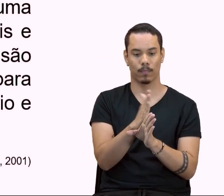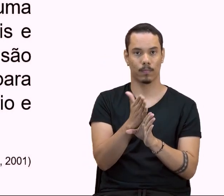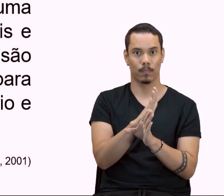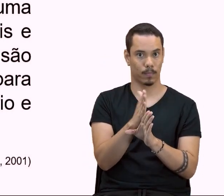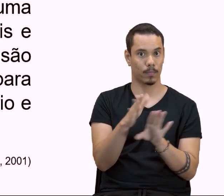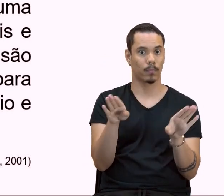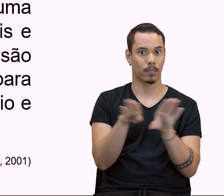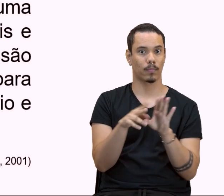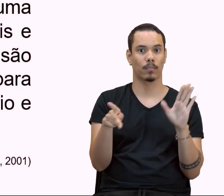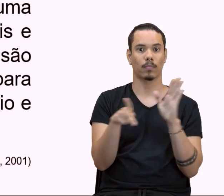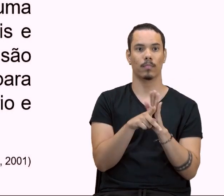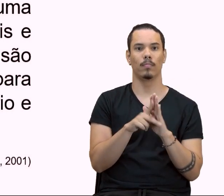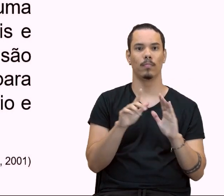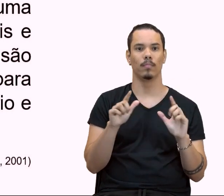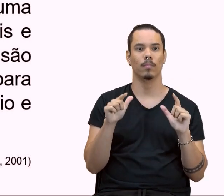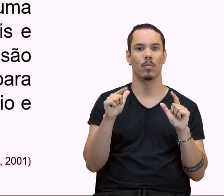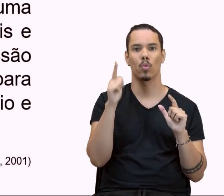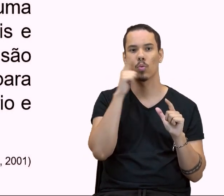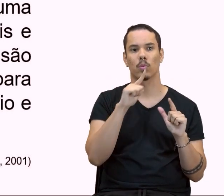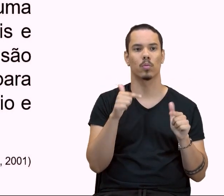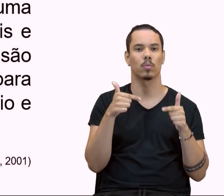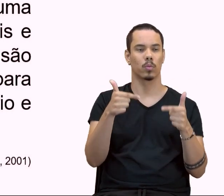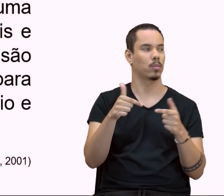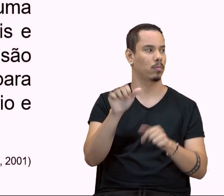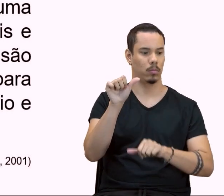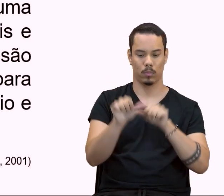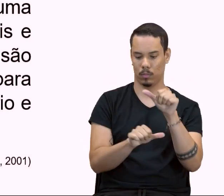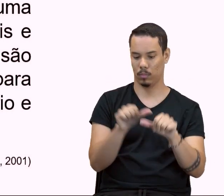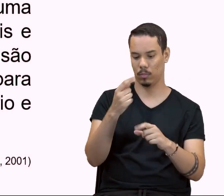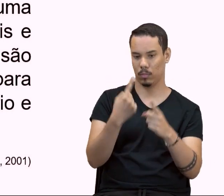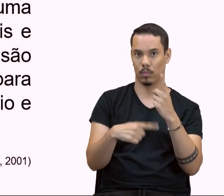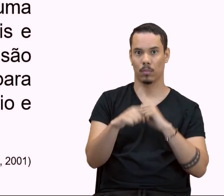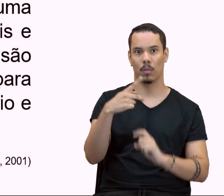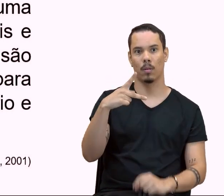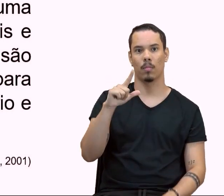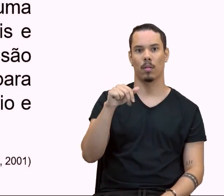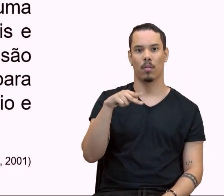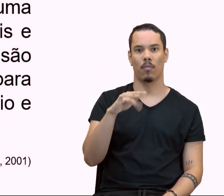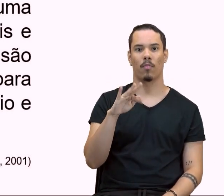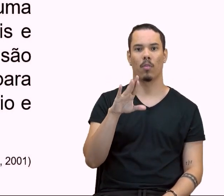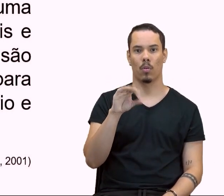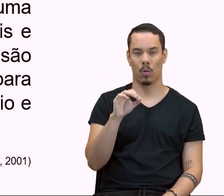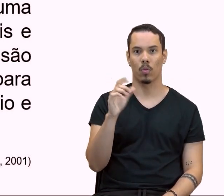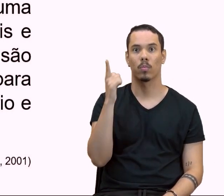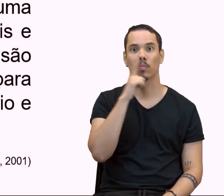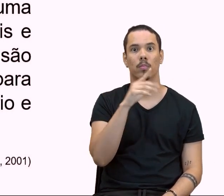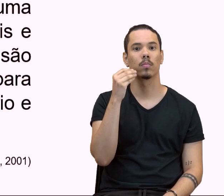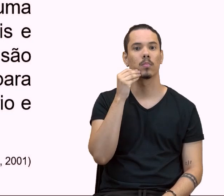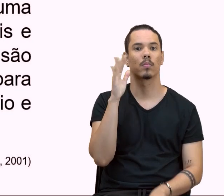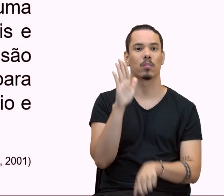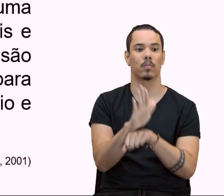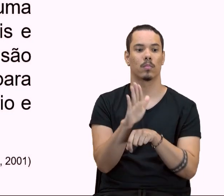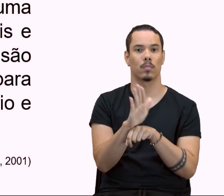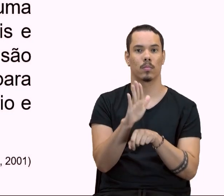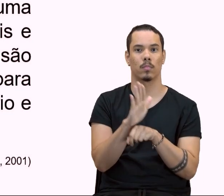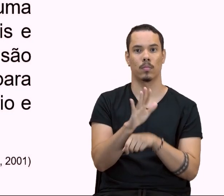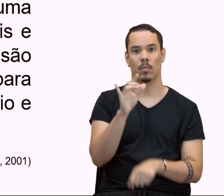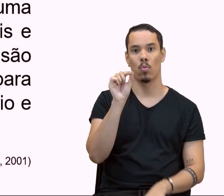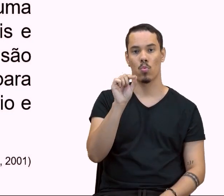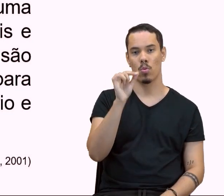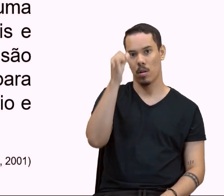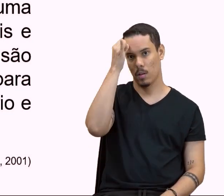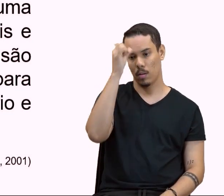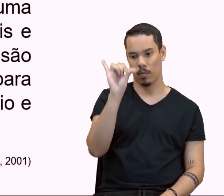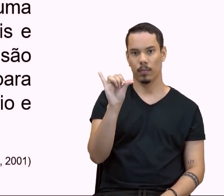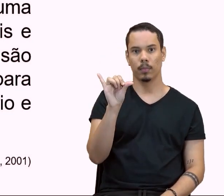para subsidiar a elaboração do Planaflora. Para poder, né, auxiliar no Planaflora nesse combate, recuperação